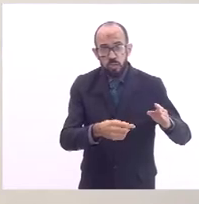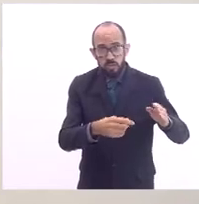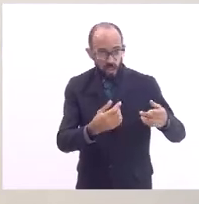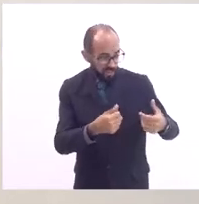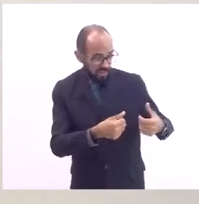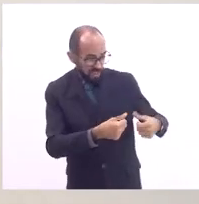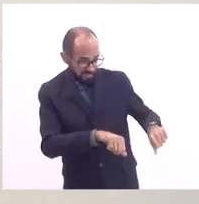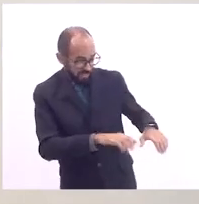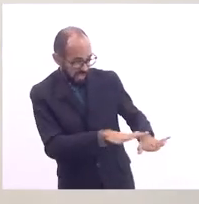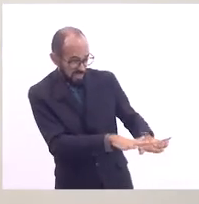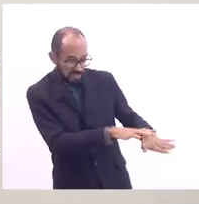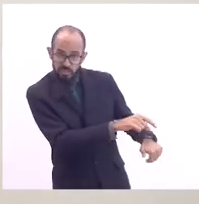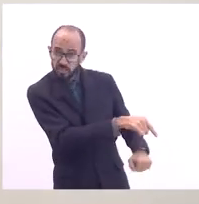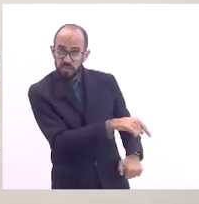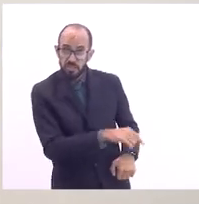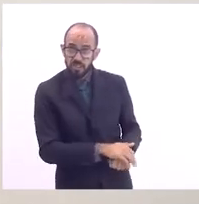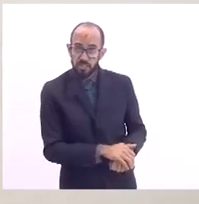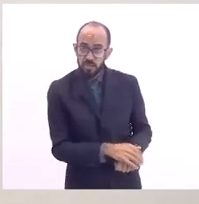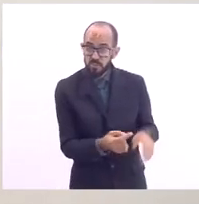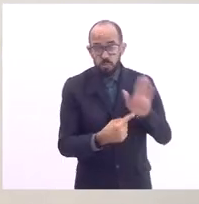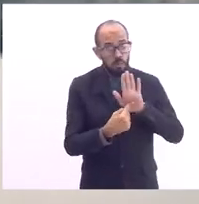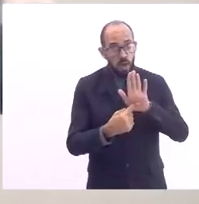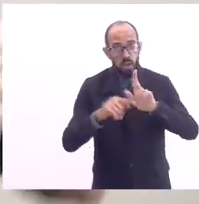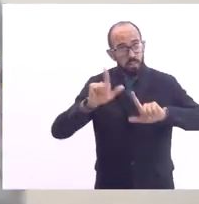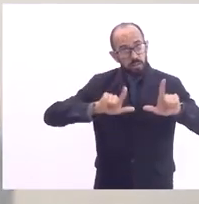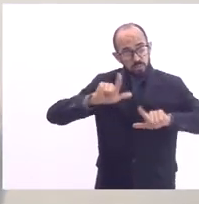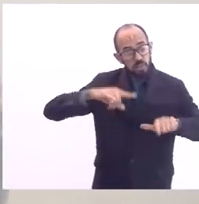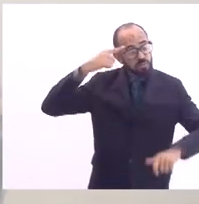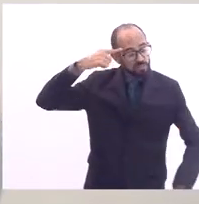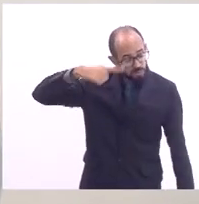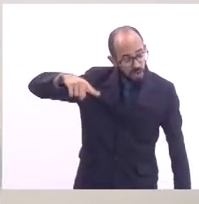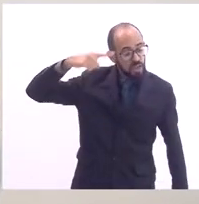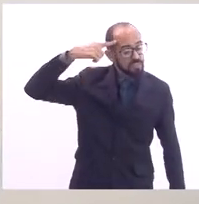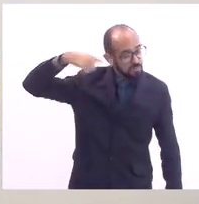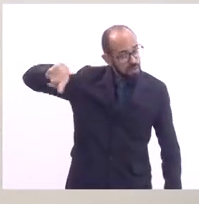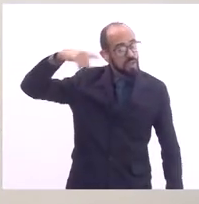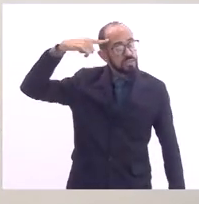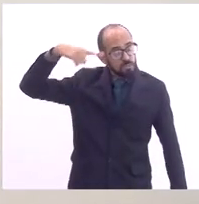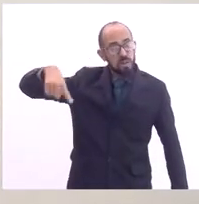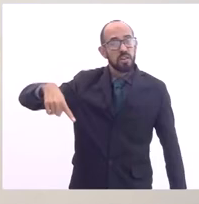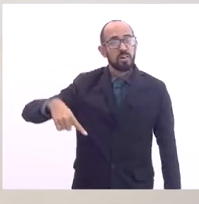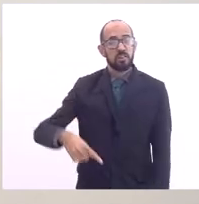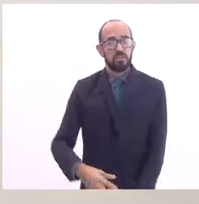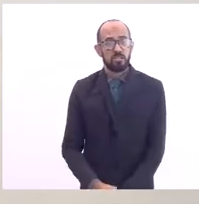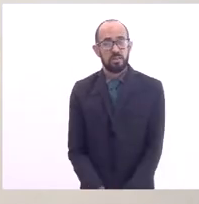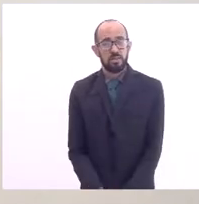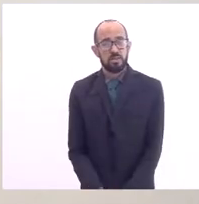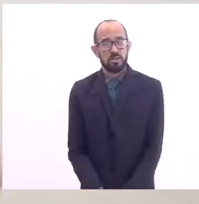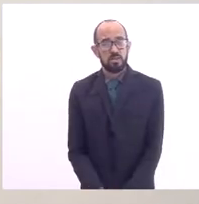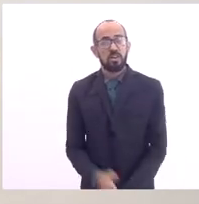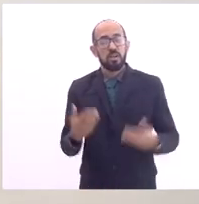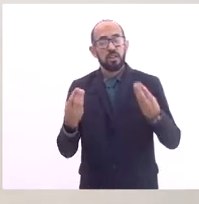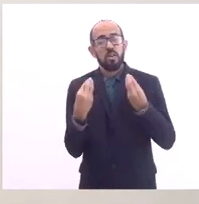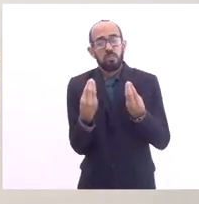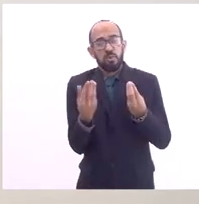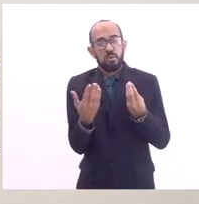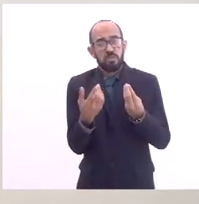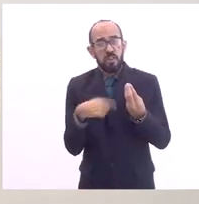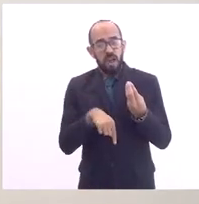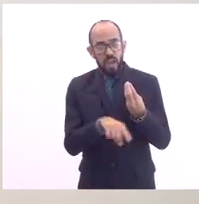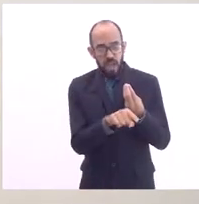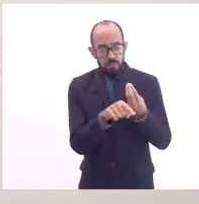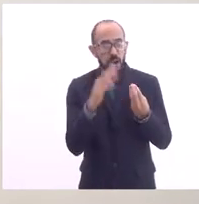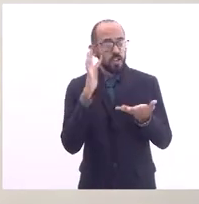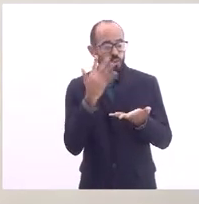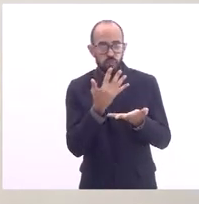mesmo. Isso passa na televisão. Toda semana passa na televisão isso, entendeu? E aí, gente, tu chega lá para resolver o problema da sua